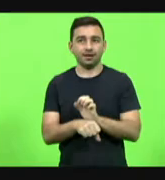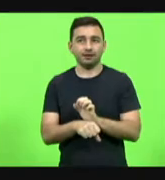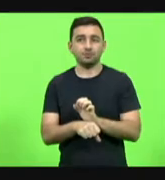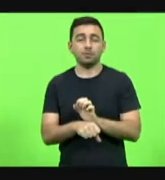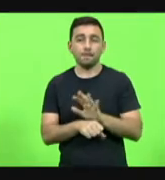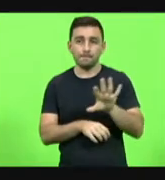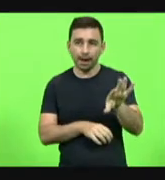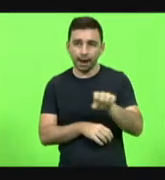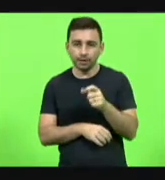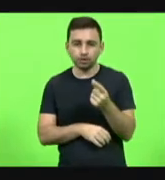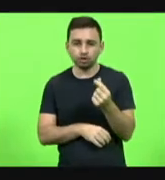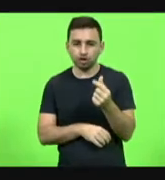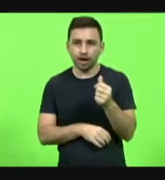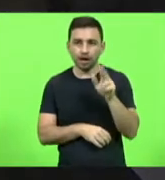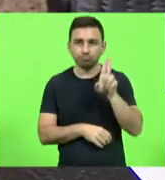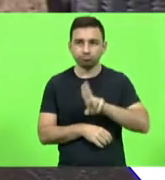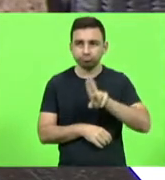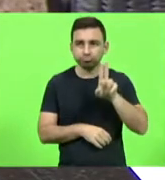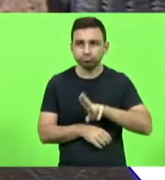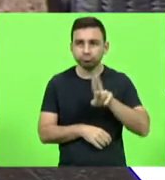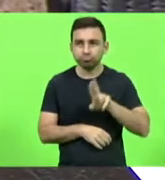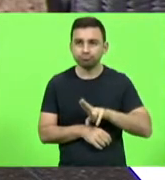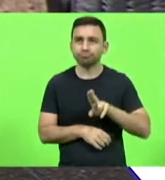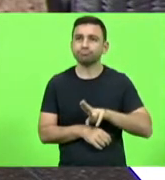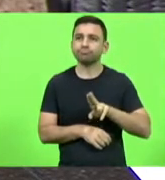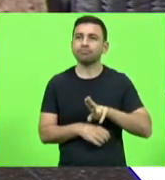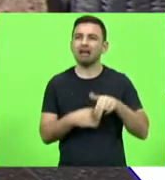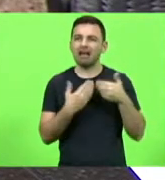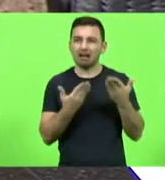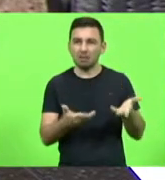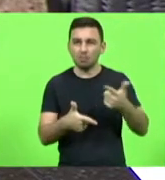de um recurso emergencial, de uma situação